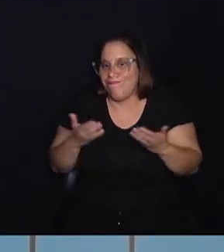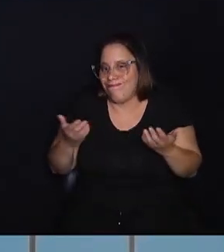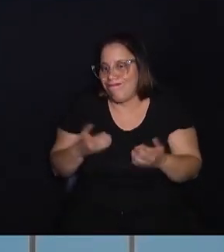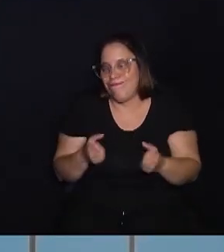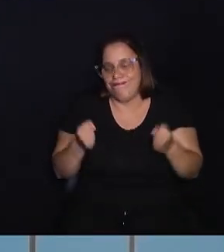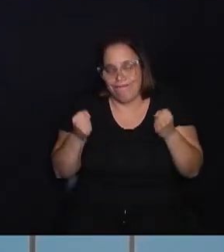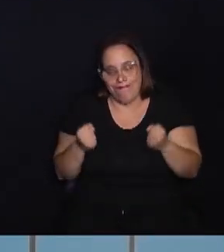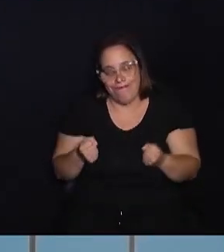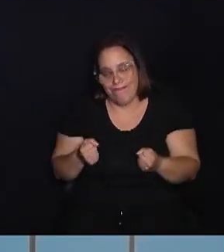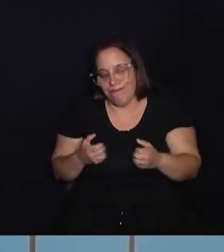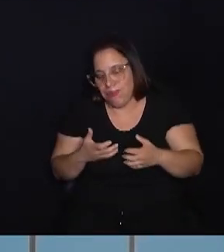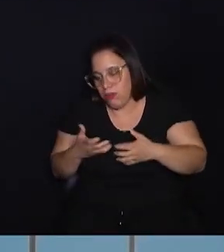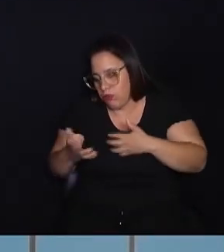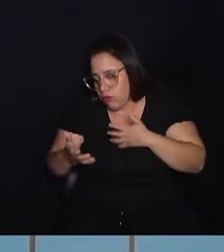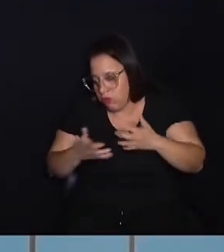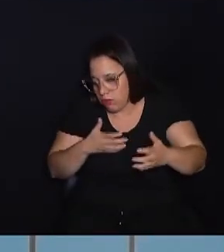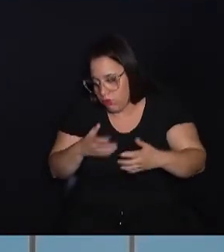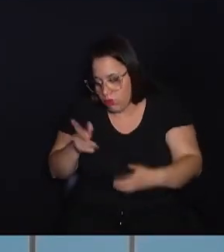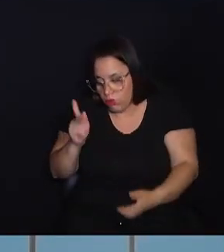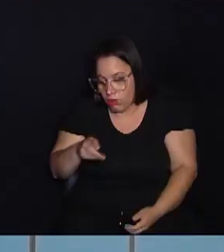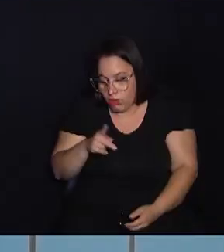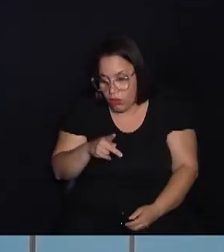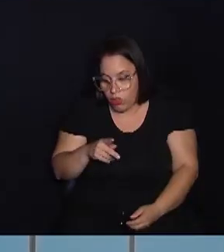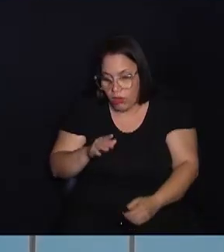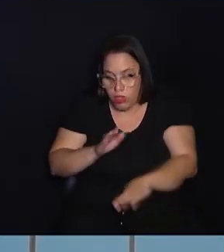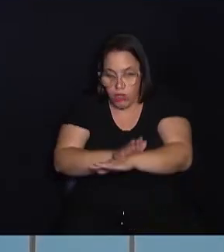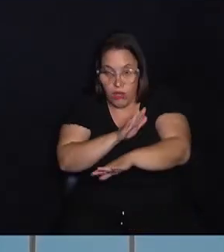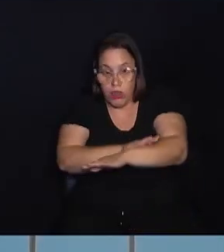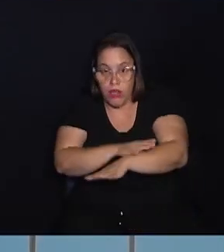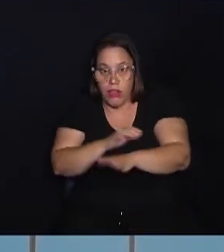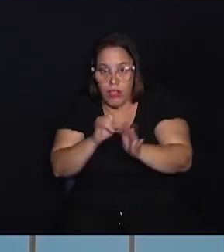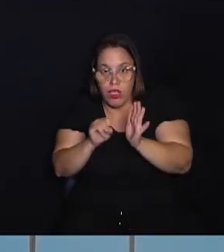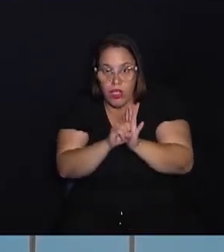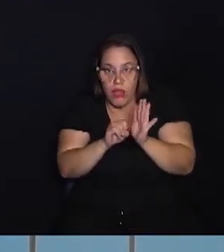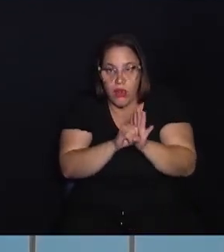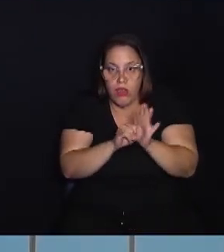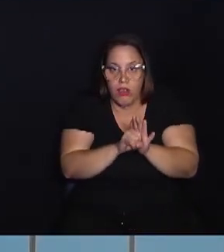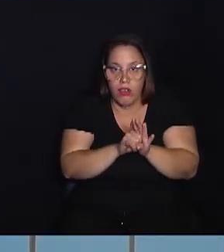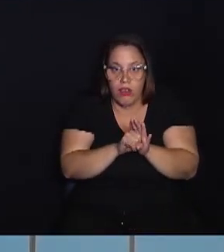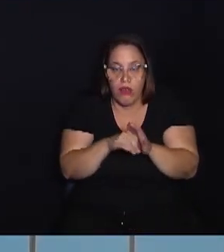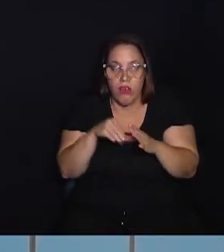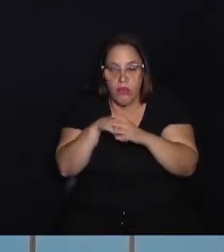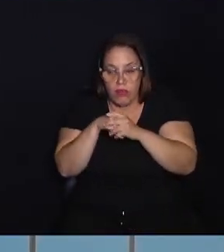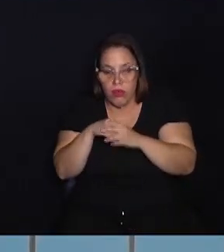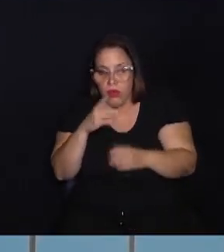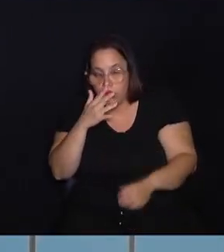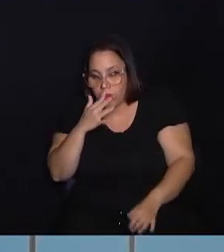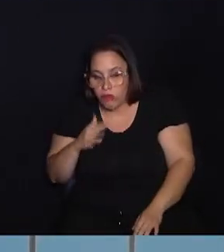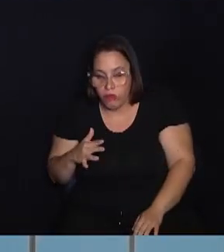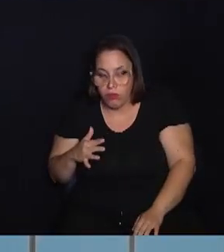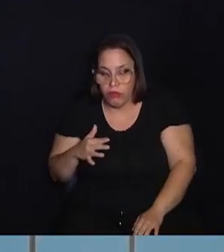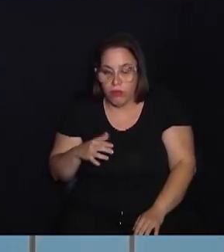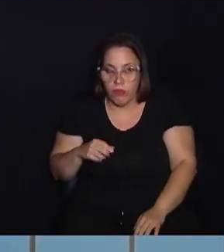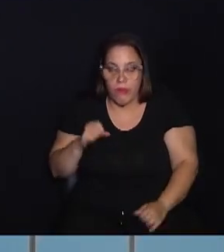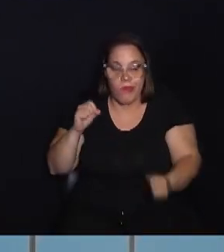pode permear para que o professor ajude a identificar dentro daquela criança tal,